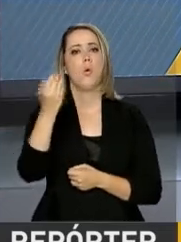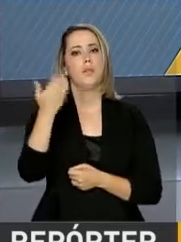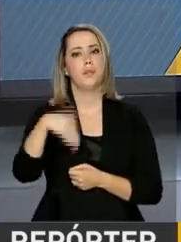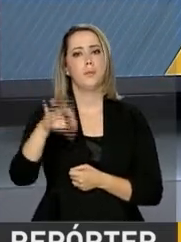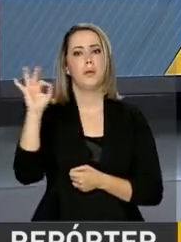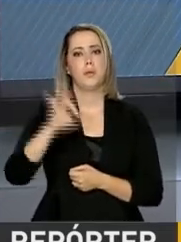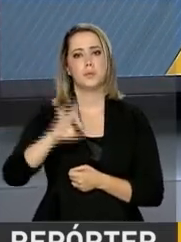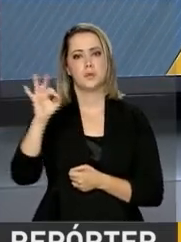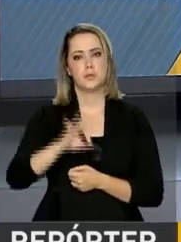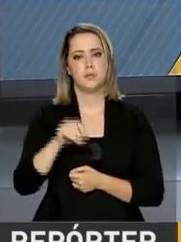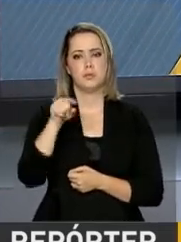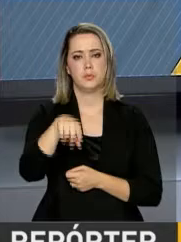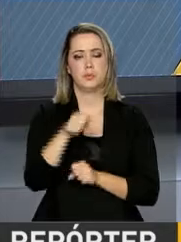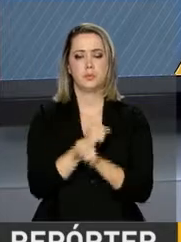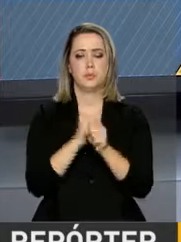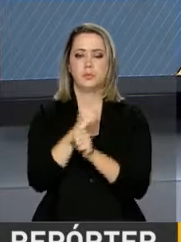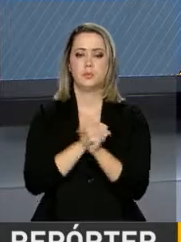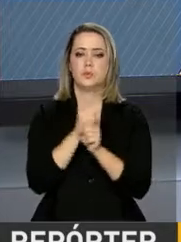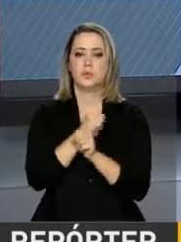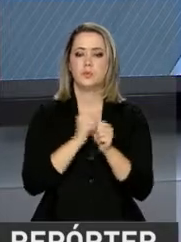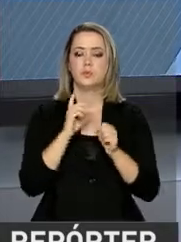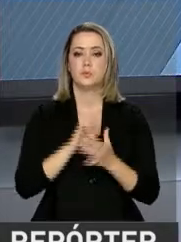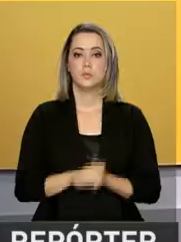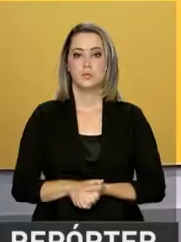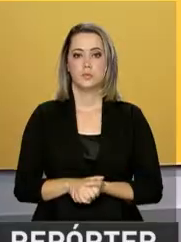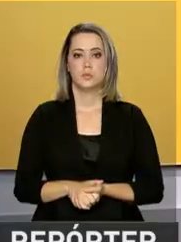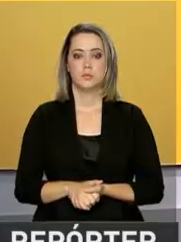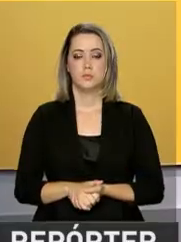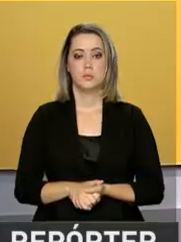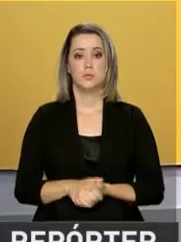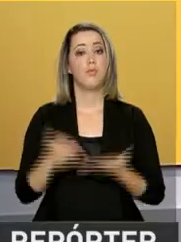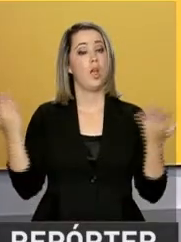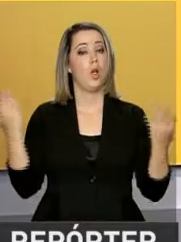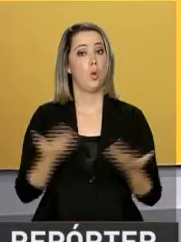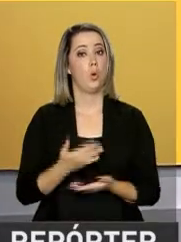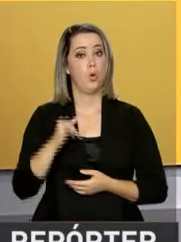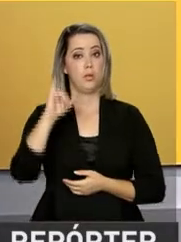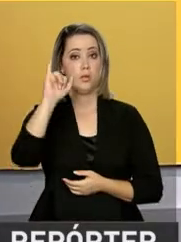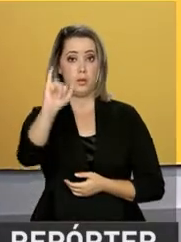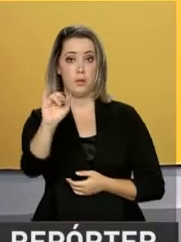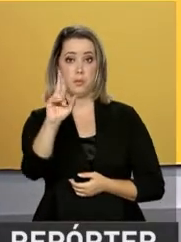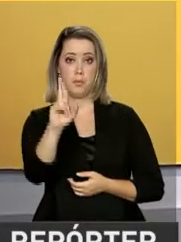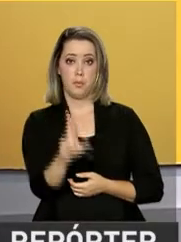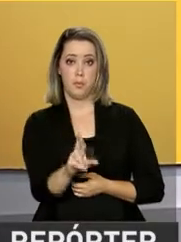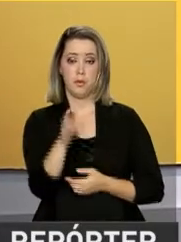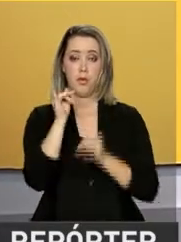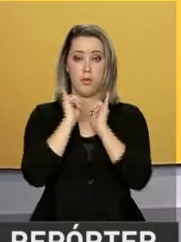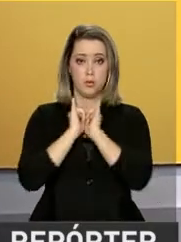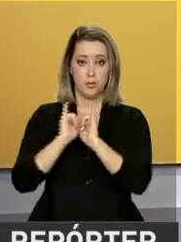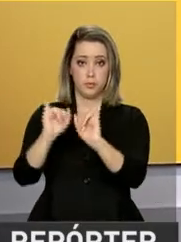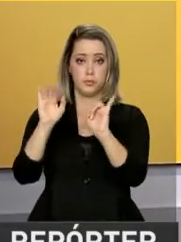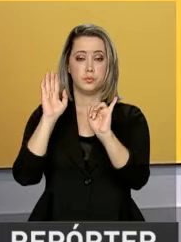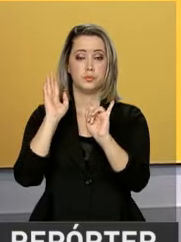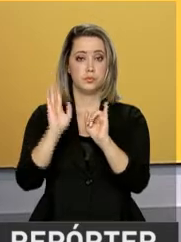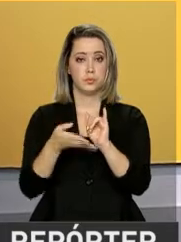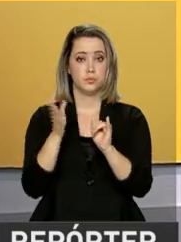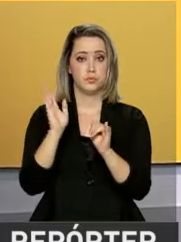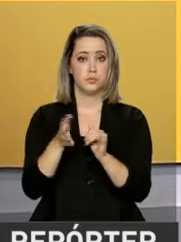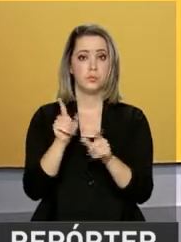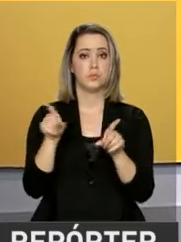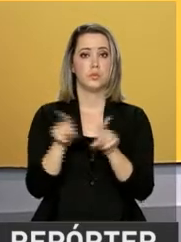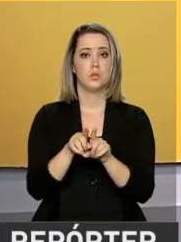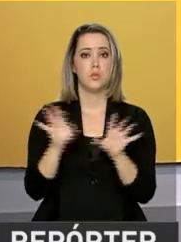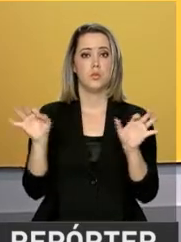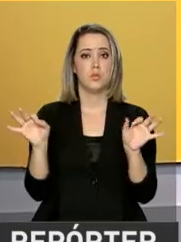e meio por cento no fim deste ano falando agora de declaração do imposto de renda a entrega da declaração de imposto